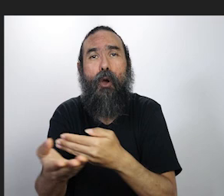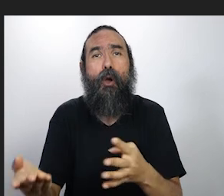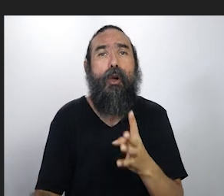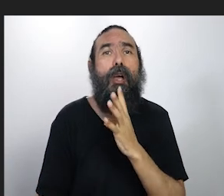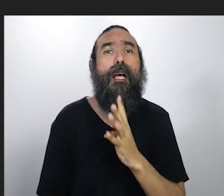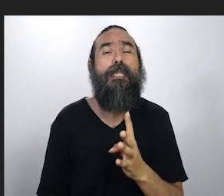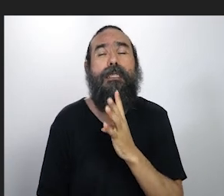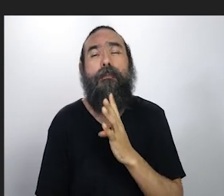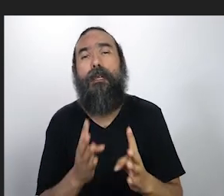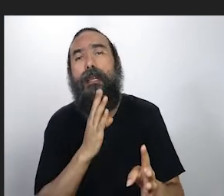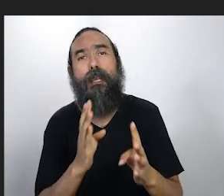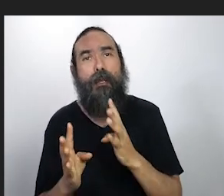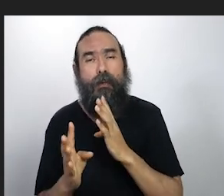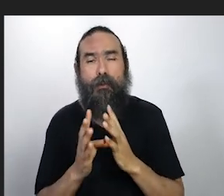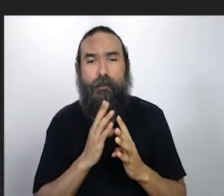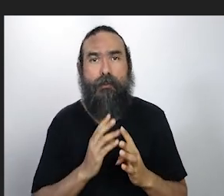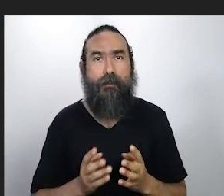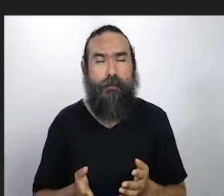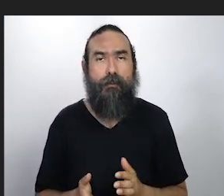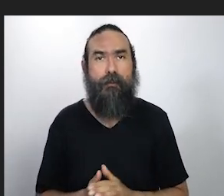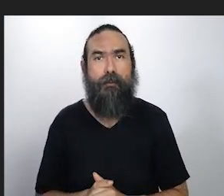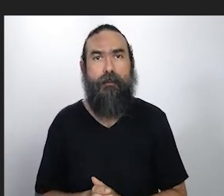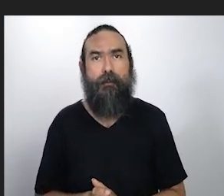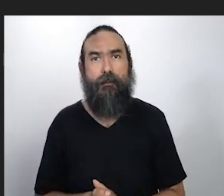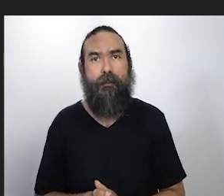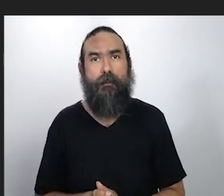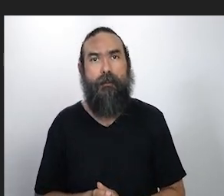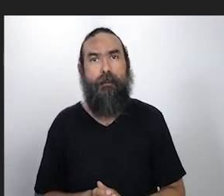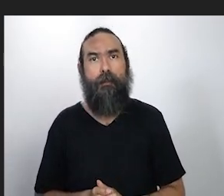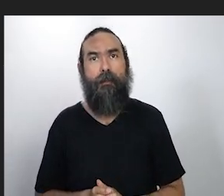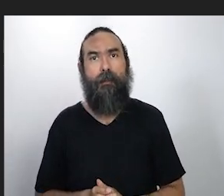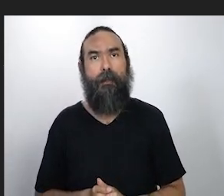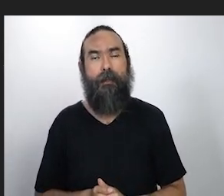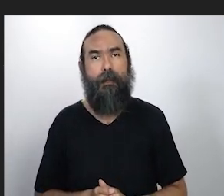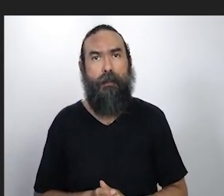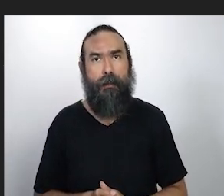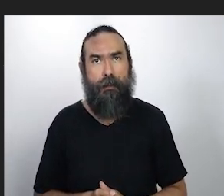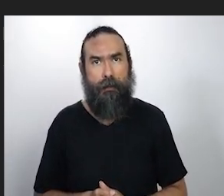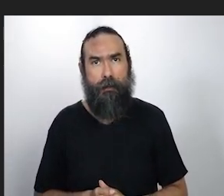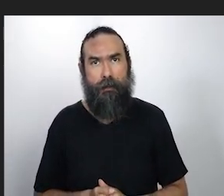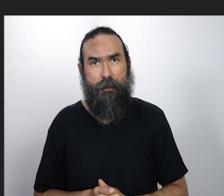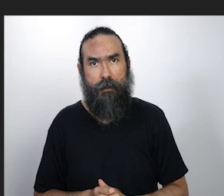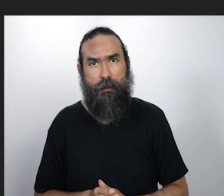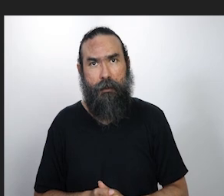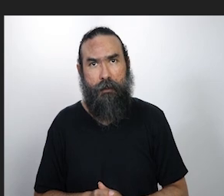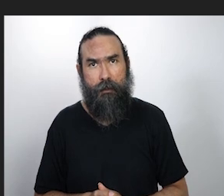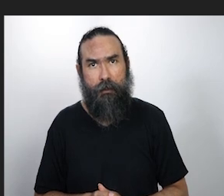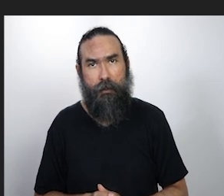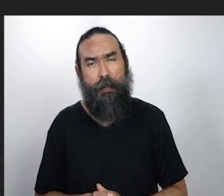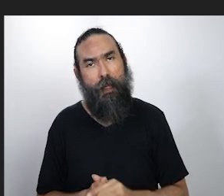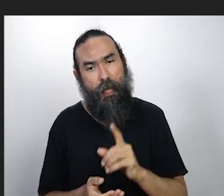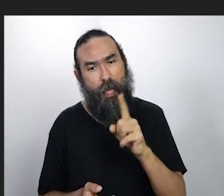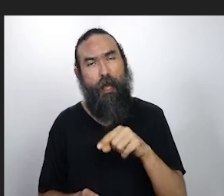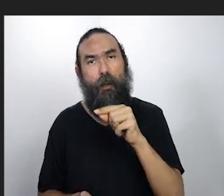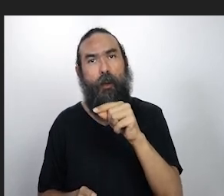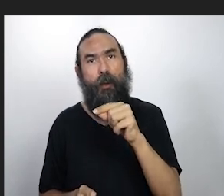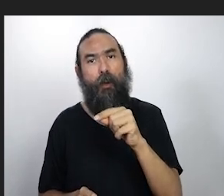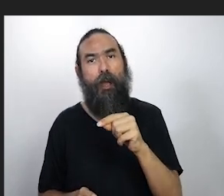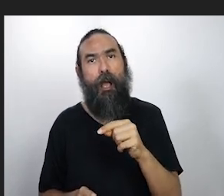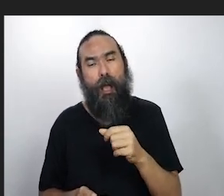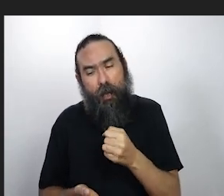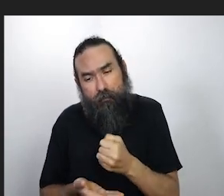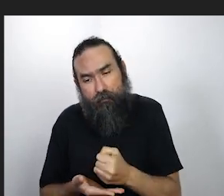Enfim, da oportunidade que pudesse para que eles pudessem alguma coisa boa também da nossa